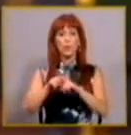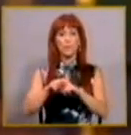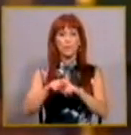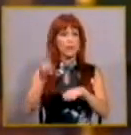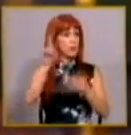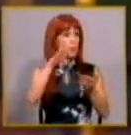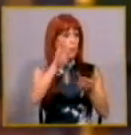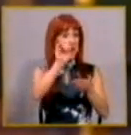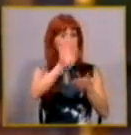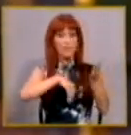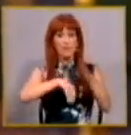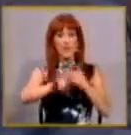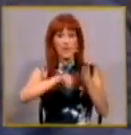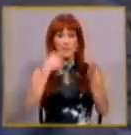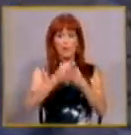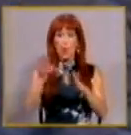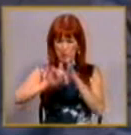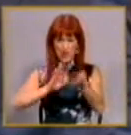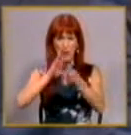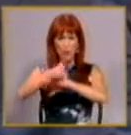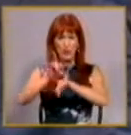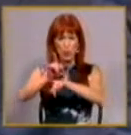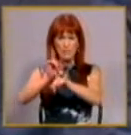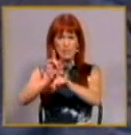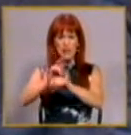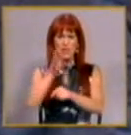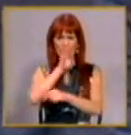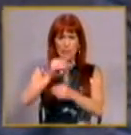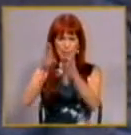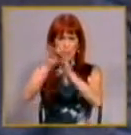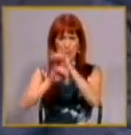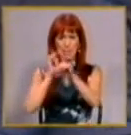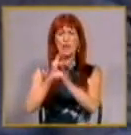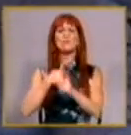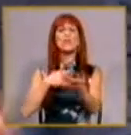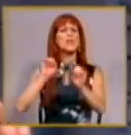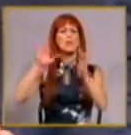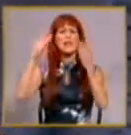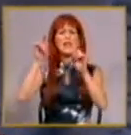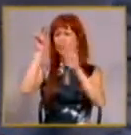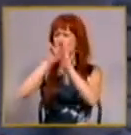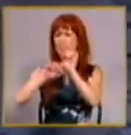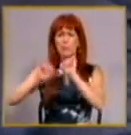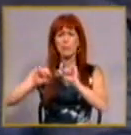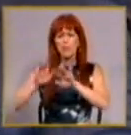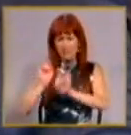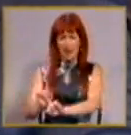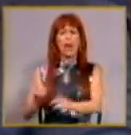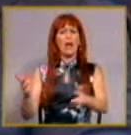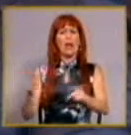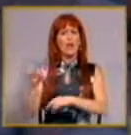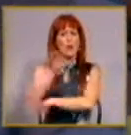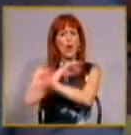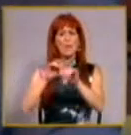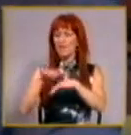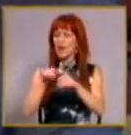do PS, se há condições para continuar a implementar esse programa. O problema é partimos do princípio, que aquele memorando tem que ser estanque. A Europa tem